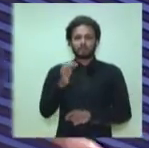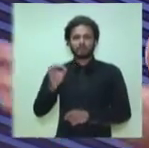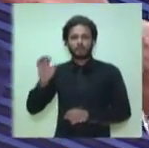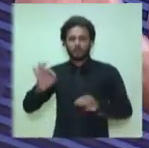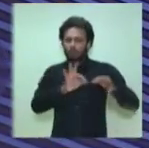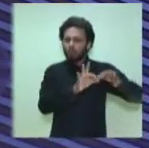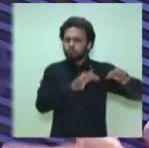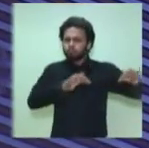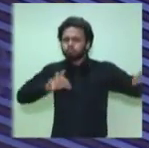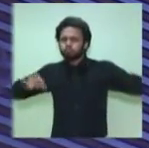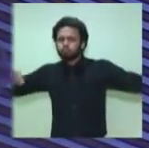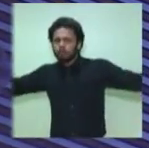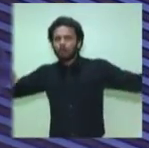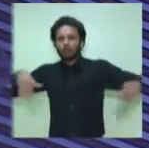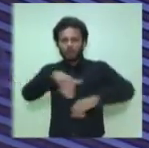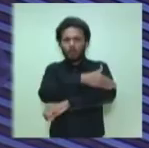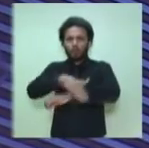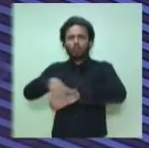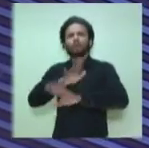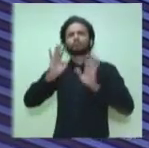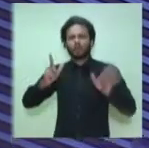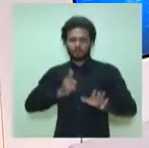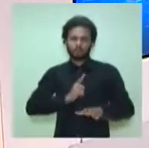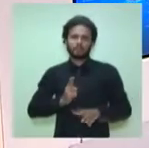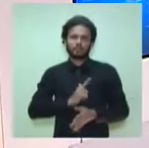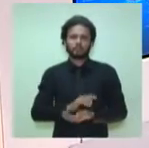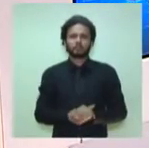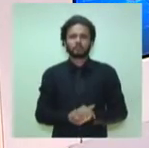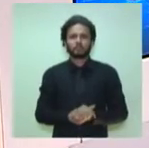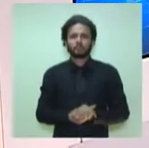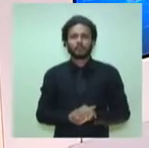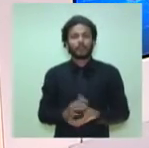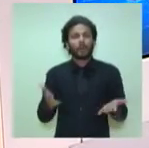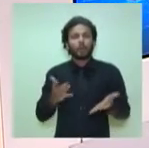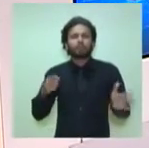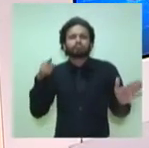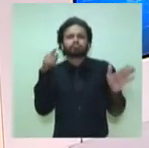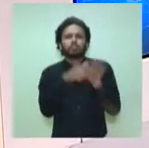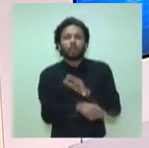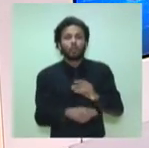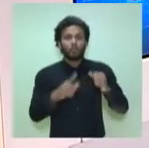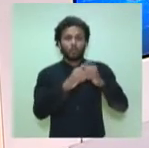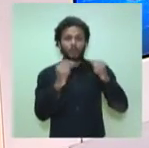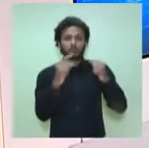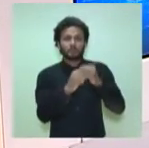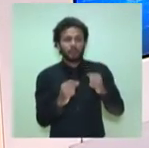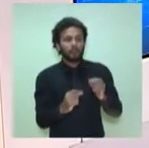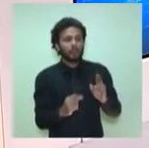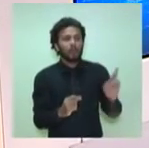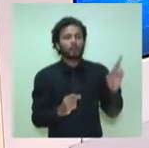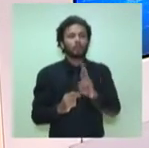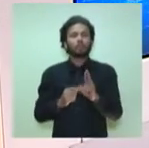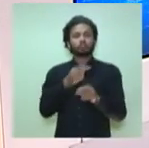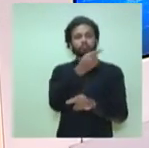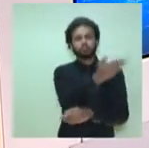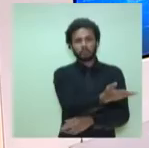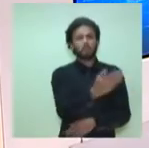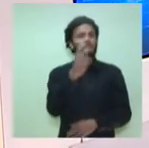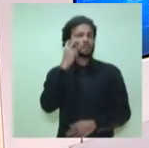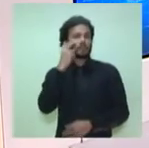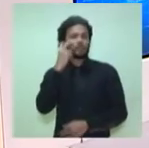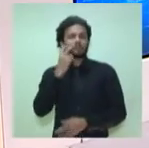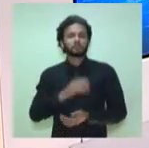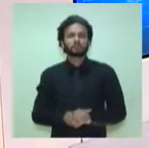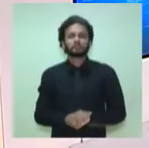de drenagem feita nessa cidade já. Agora nós vamos ler uma pergunta que chegou pelo WhatsApp. Quem vai responder pela ordem do sorteio é o candidato